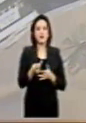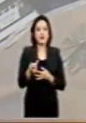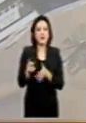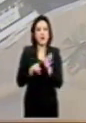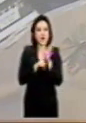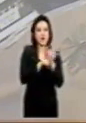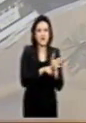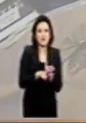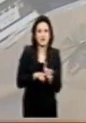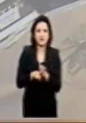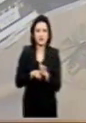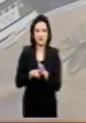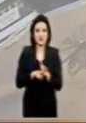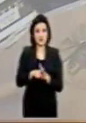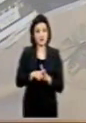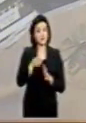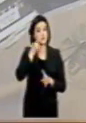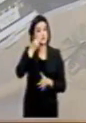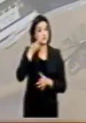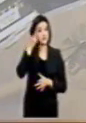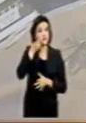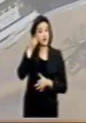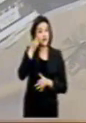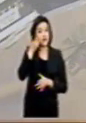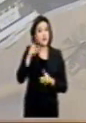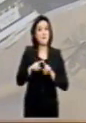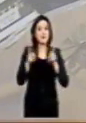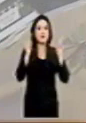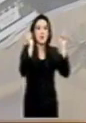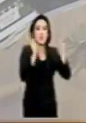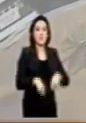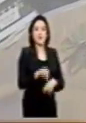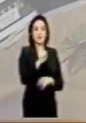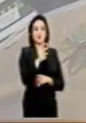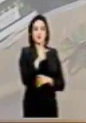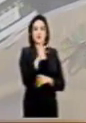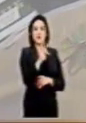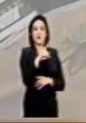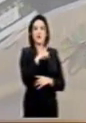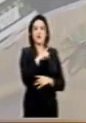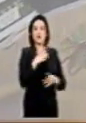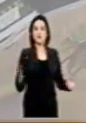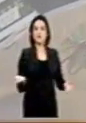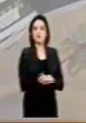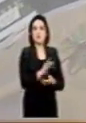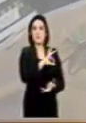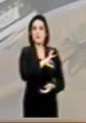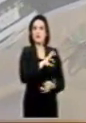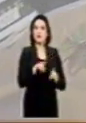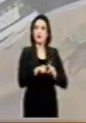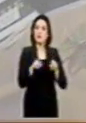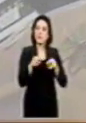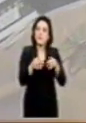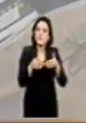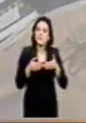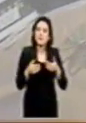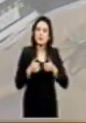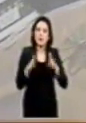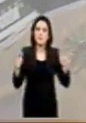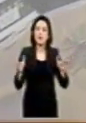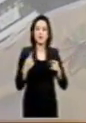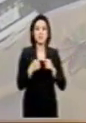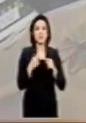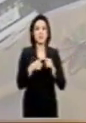competia ao STF supervisionar o inquérito policial, permitindo inclusive sua abertura, sendo que o